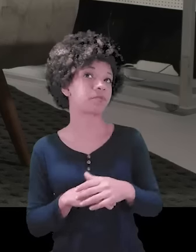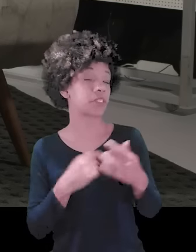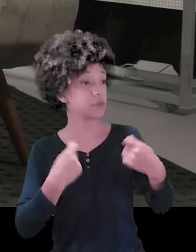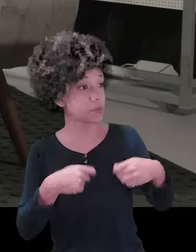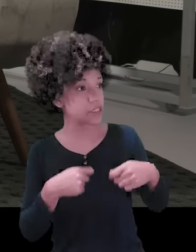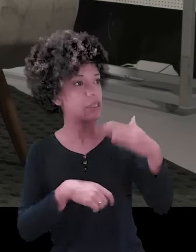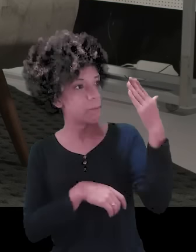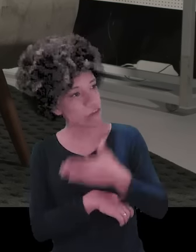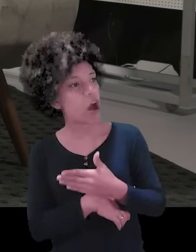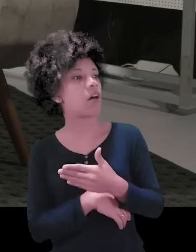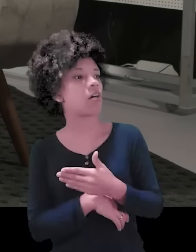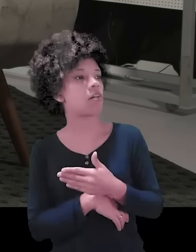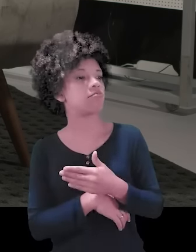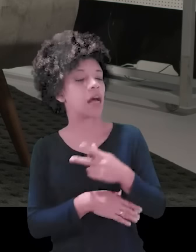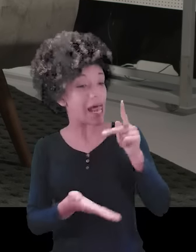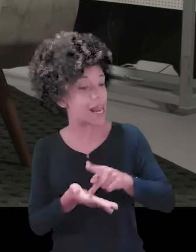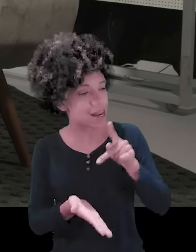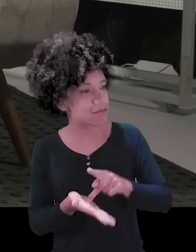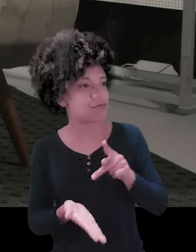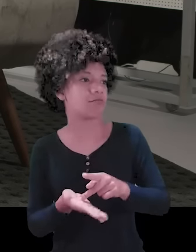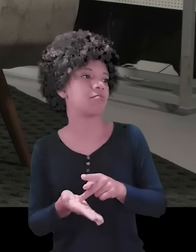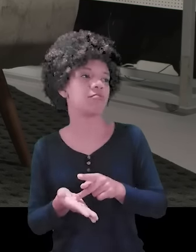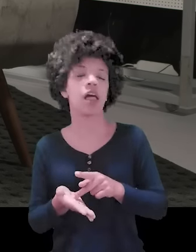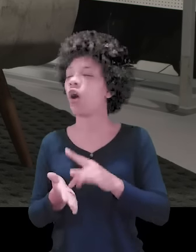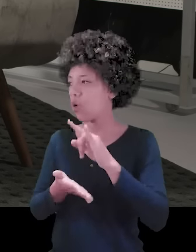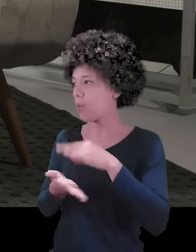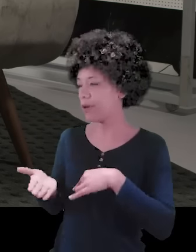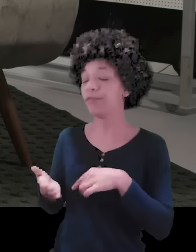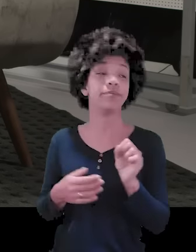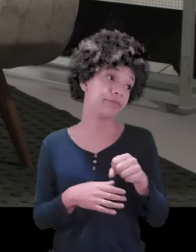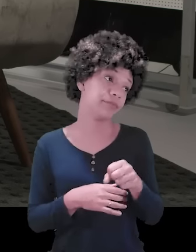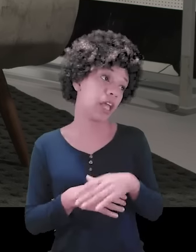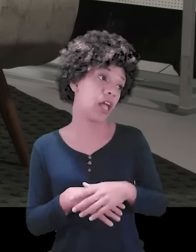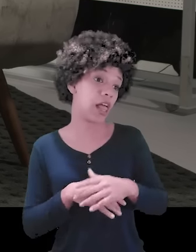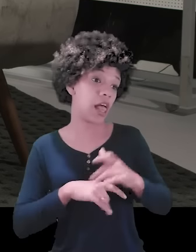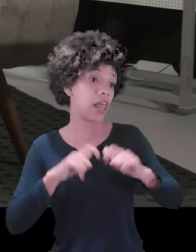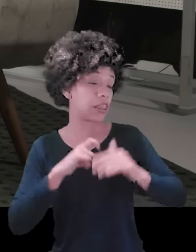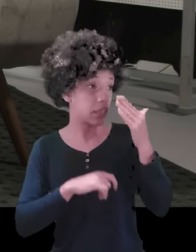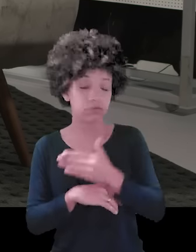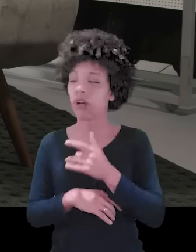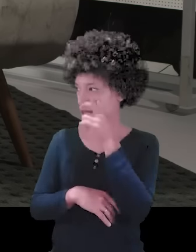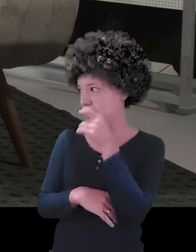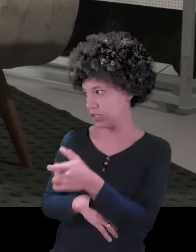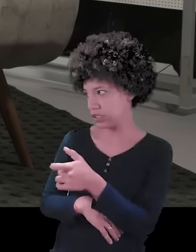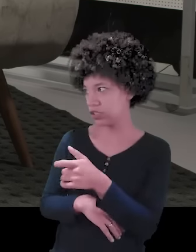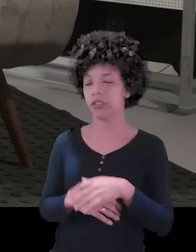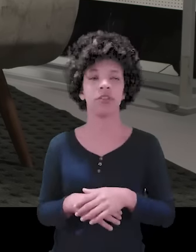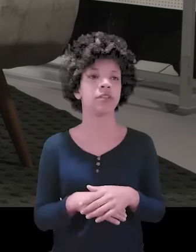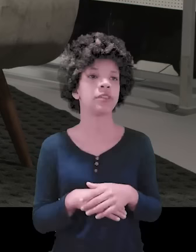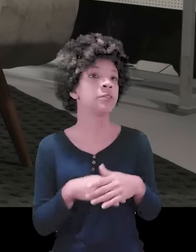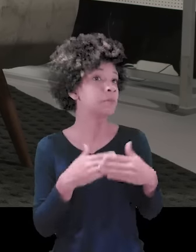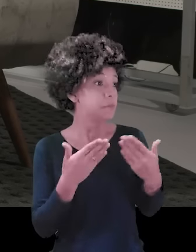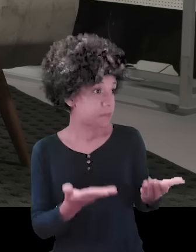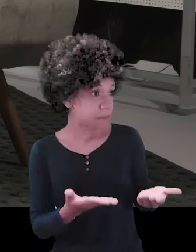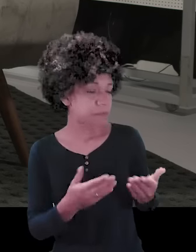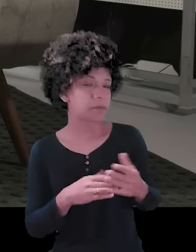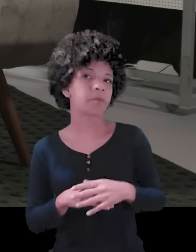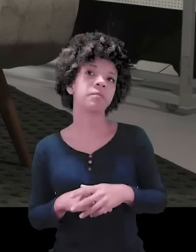pesquisa provar exatamente a situação de exploração dela e é